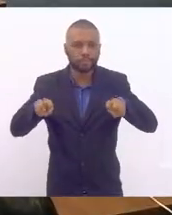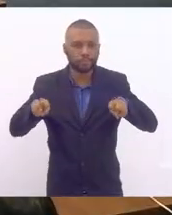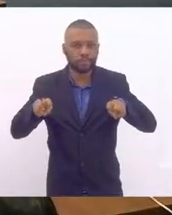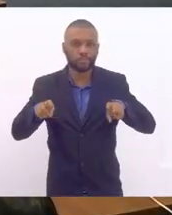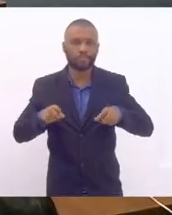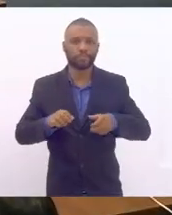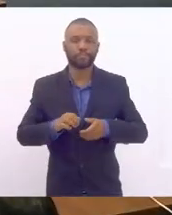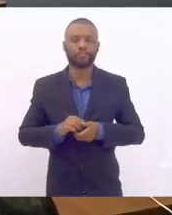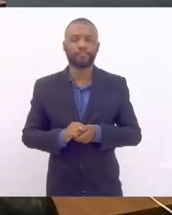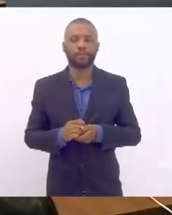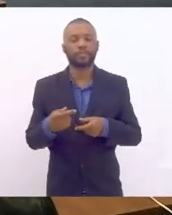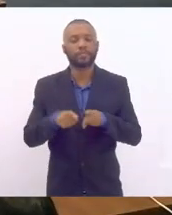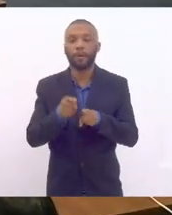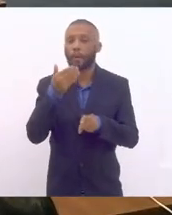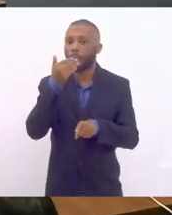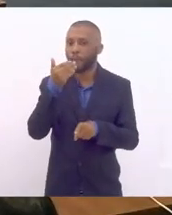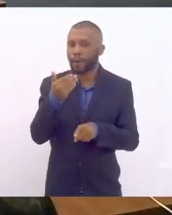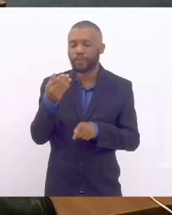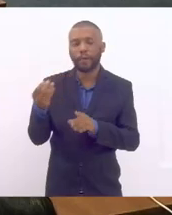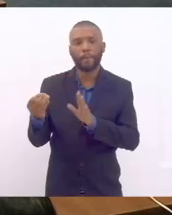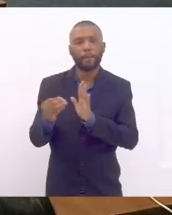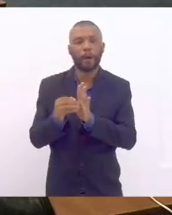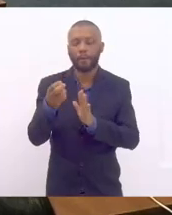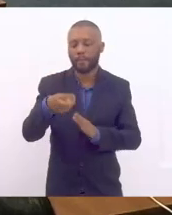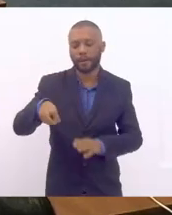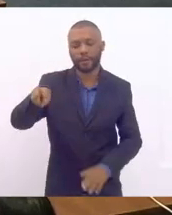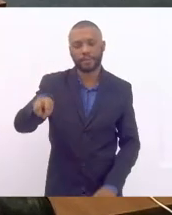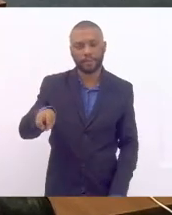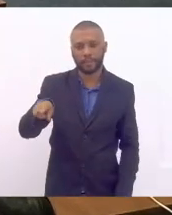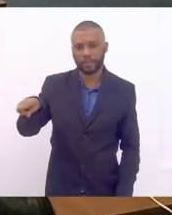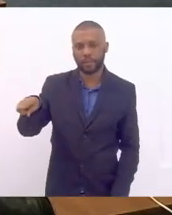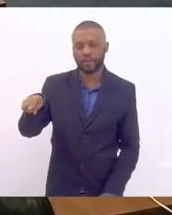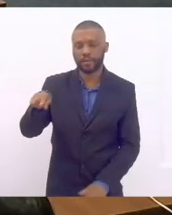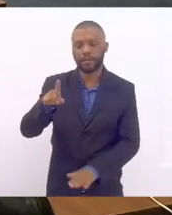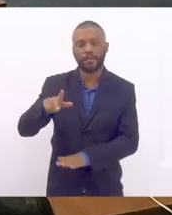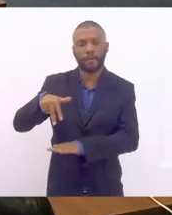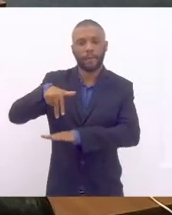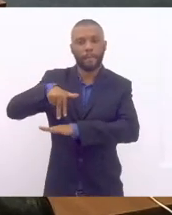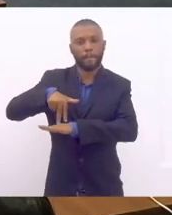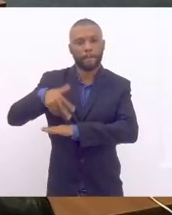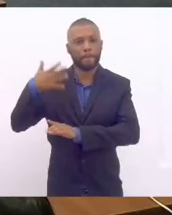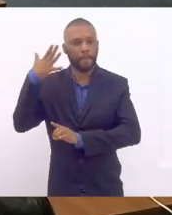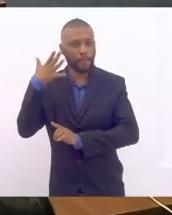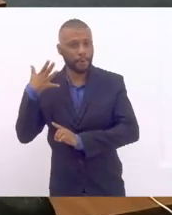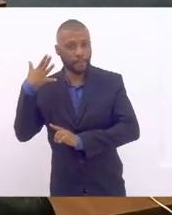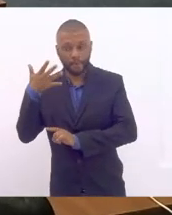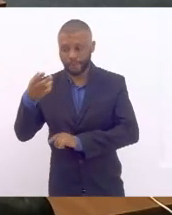também conosco peço para botar por favor uma cadeira ali na Tribuna chamar